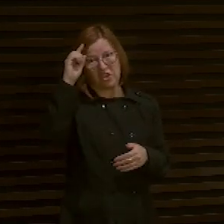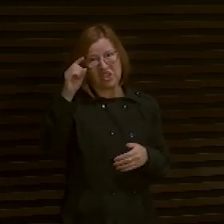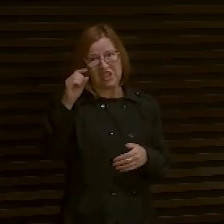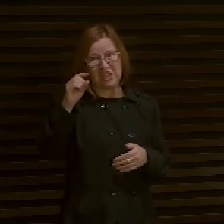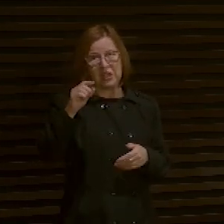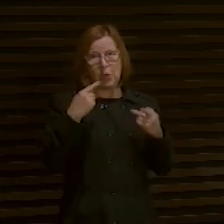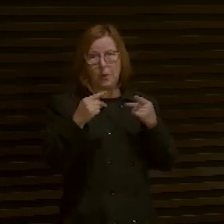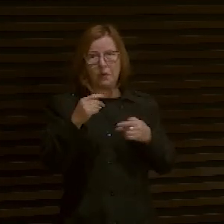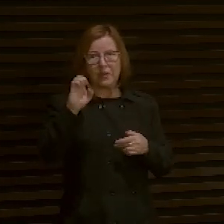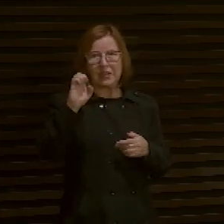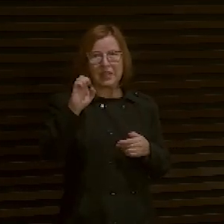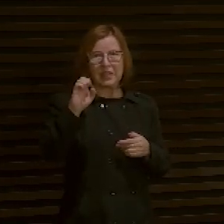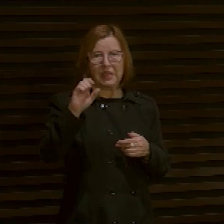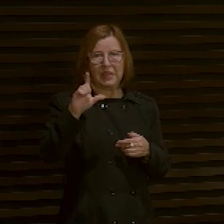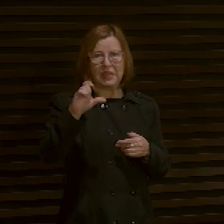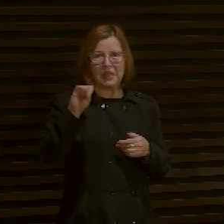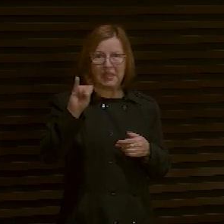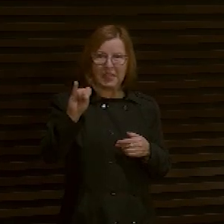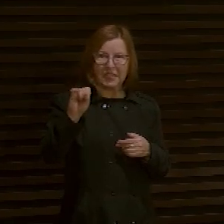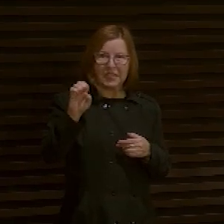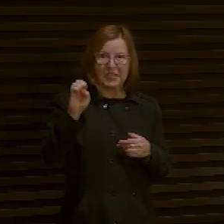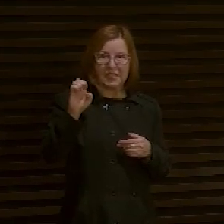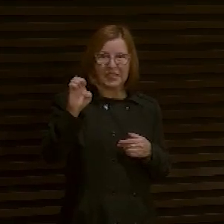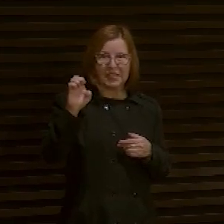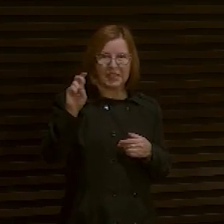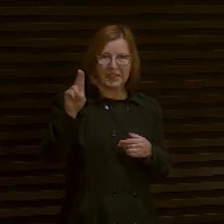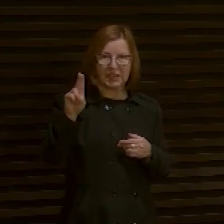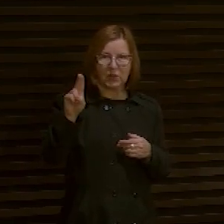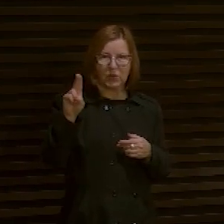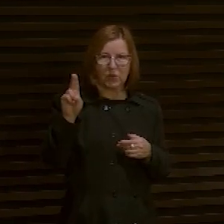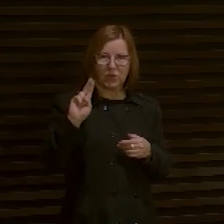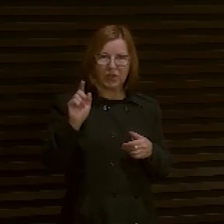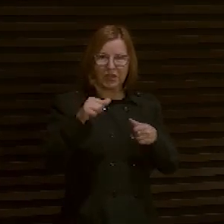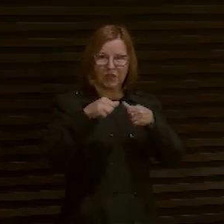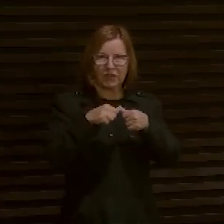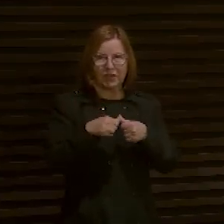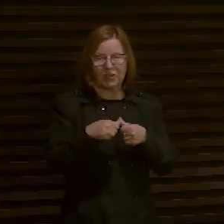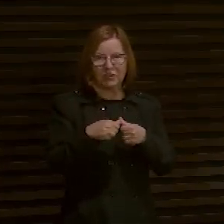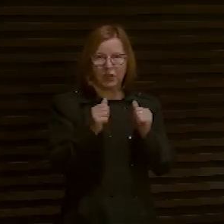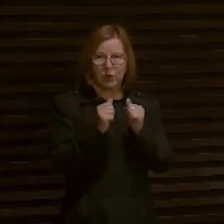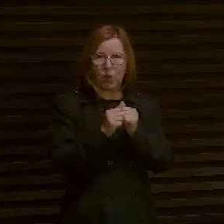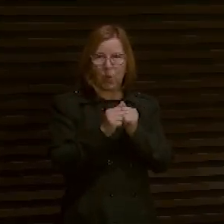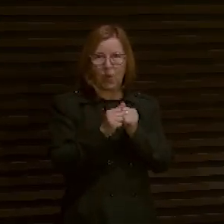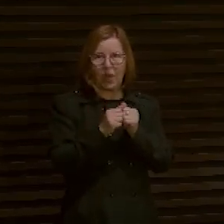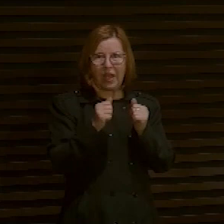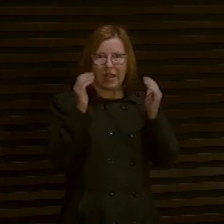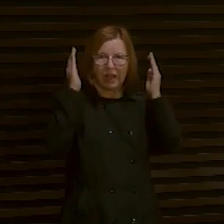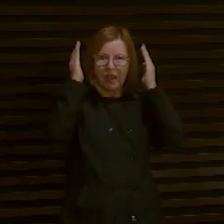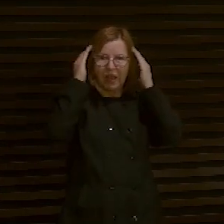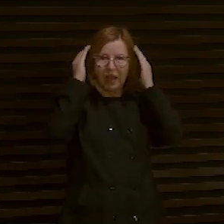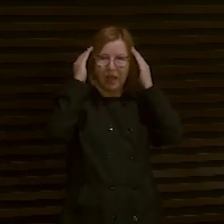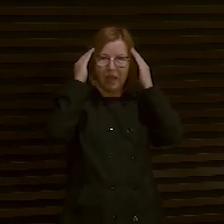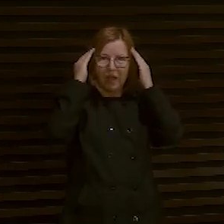ainda estiver com a cabeça sobre os ombros. Provavelmente ele estava culpando Eliseu porque ele conhecia a história de que